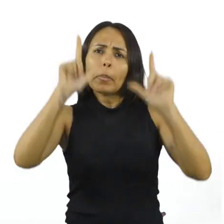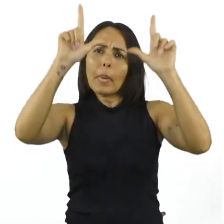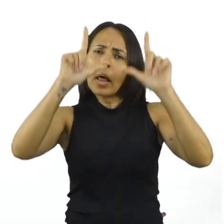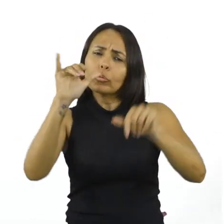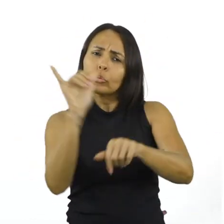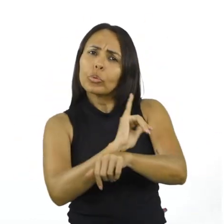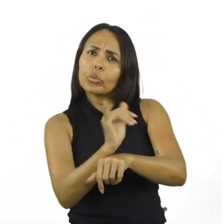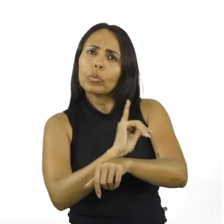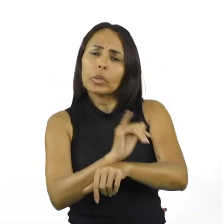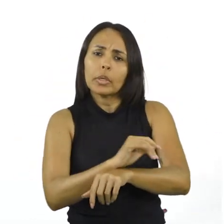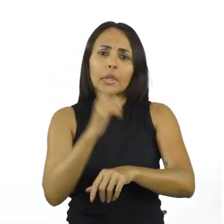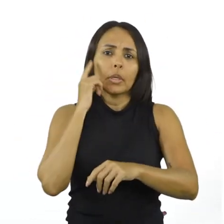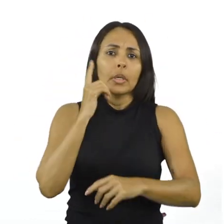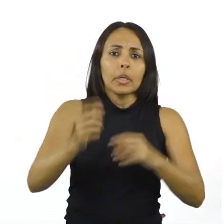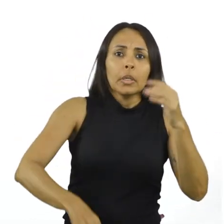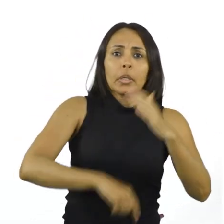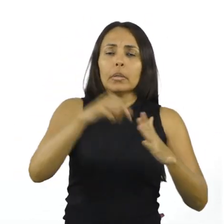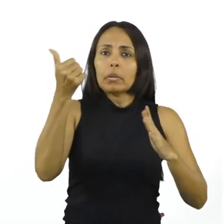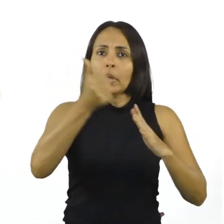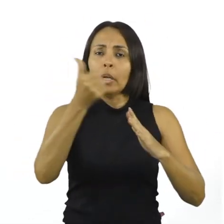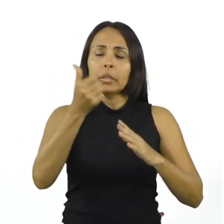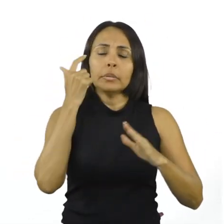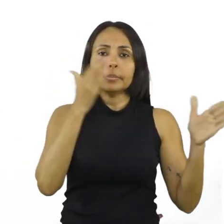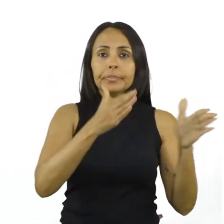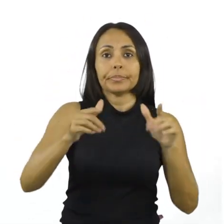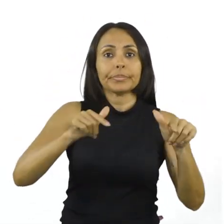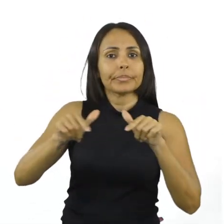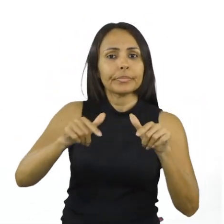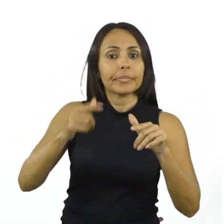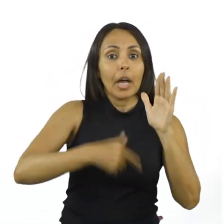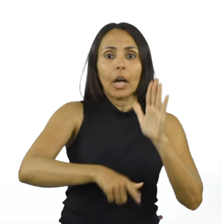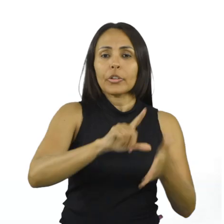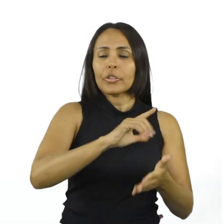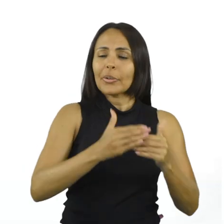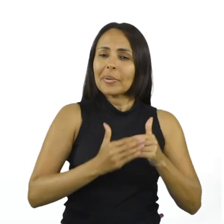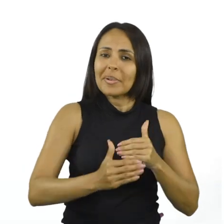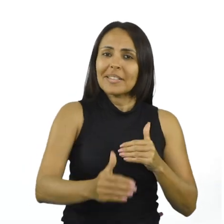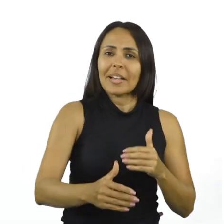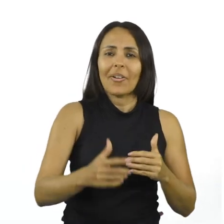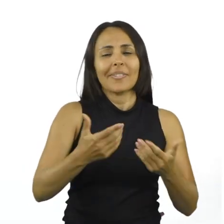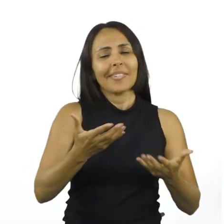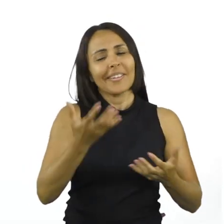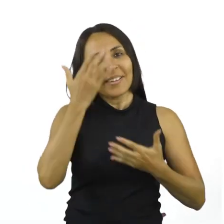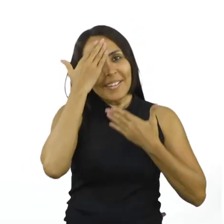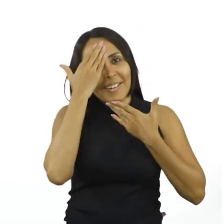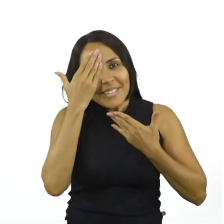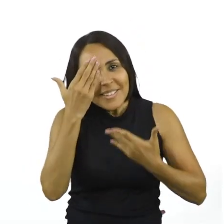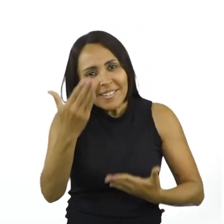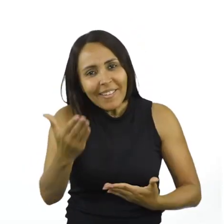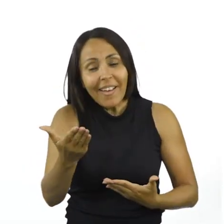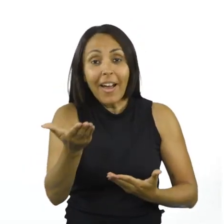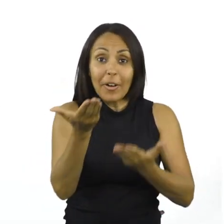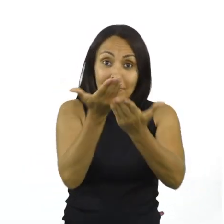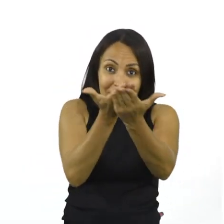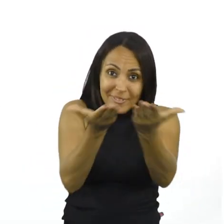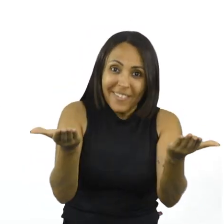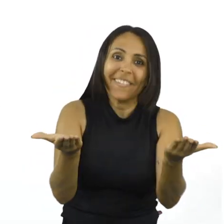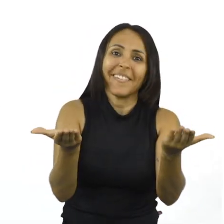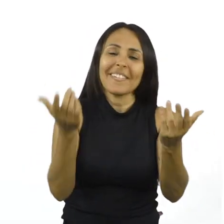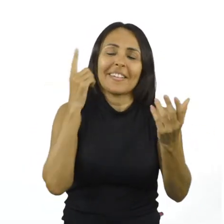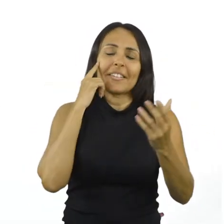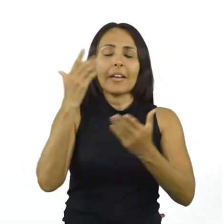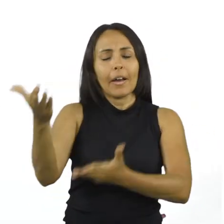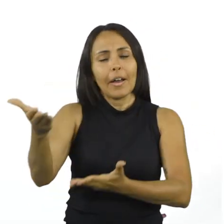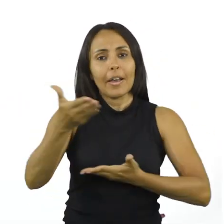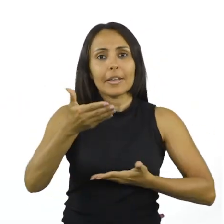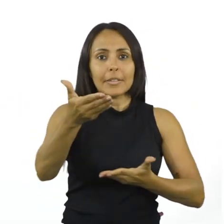aulas anteriores que está falando da primeira parte da aula de trabalho. Antes de começarmos a aula, eu quero agradecer mais uma vez a você